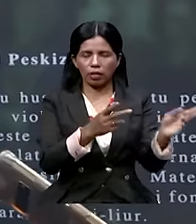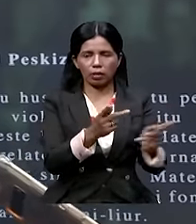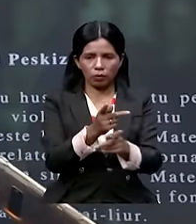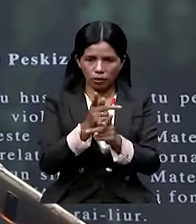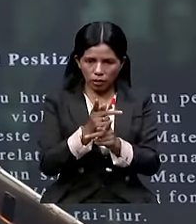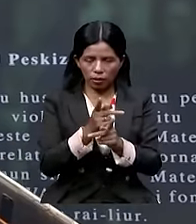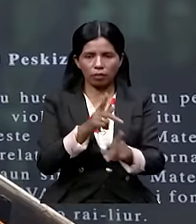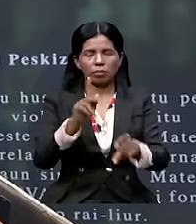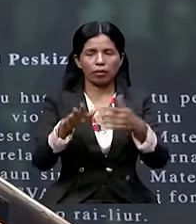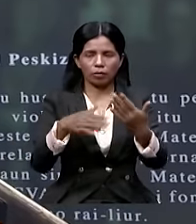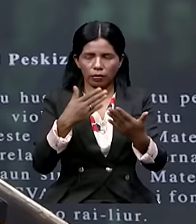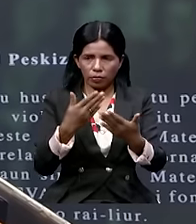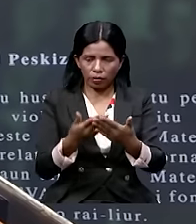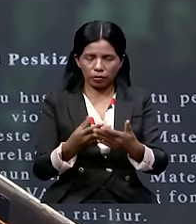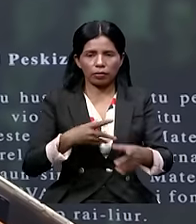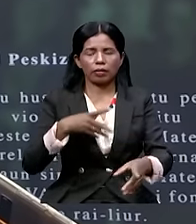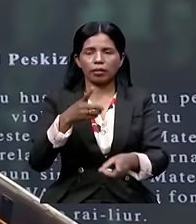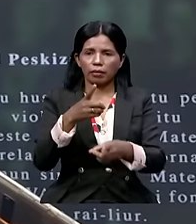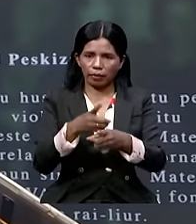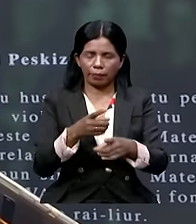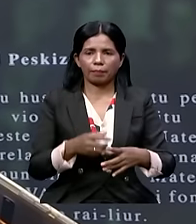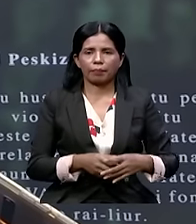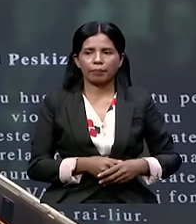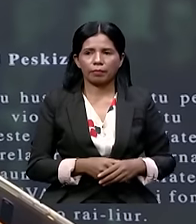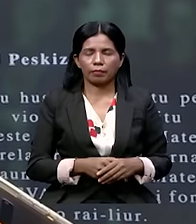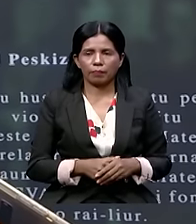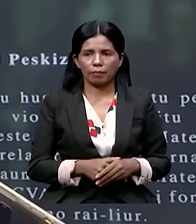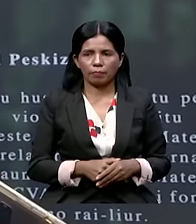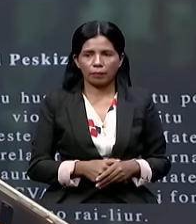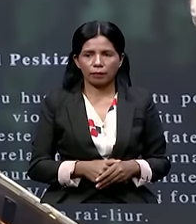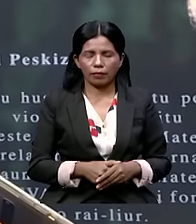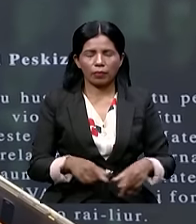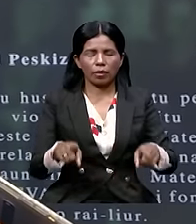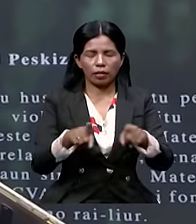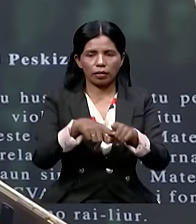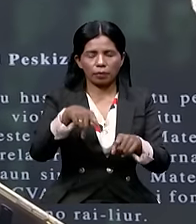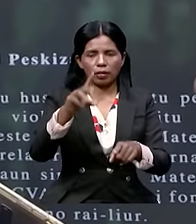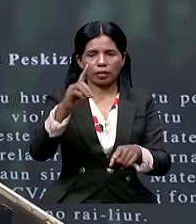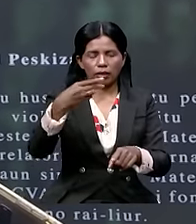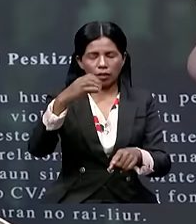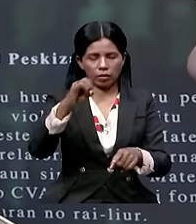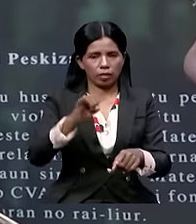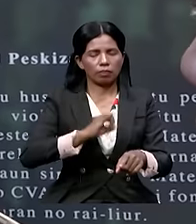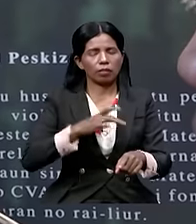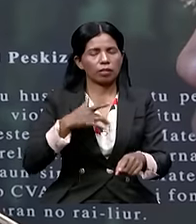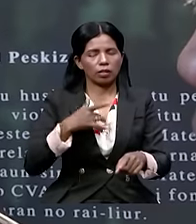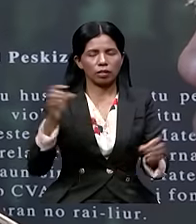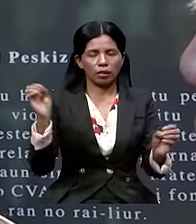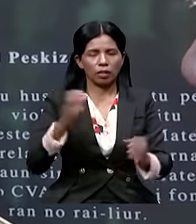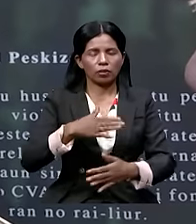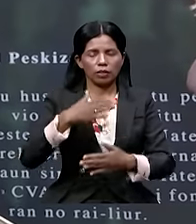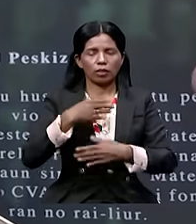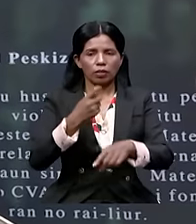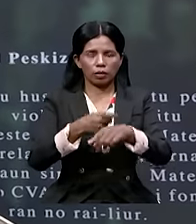né? Seria direito. Tanto, a nossa provedor lamenta a situação. Estado,